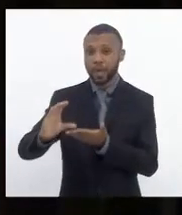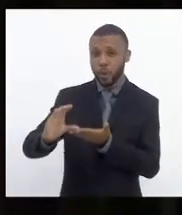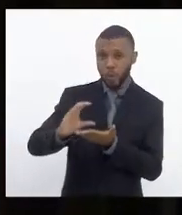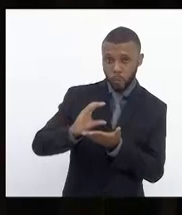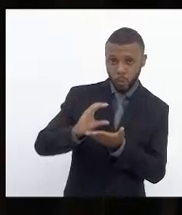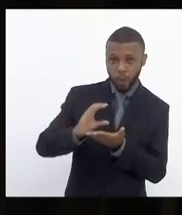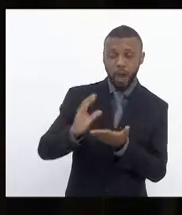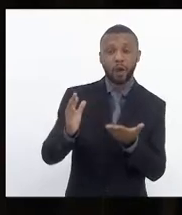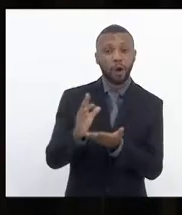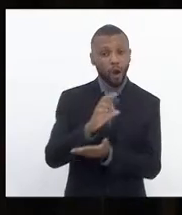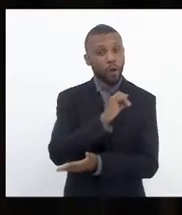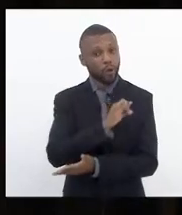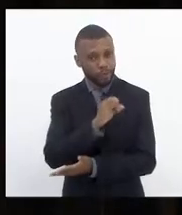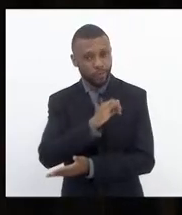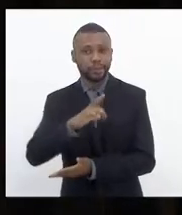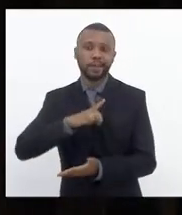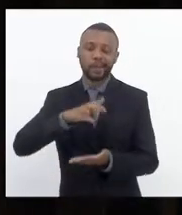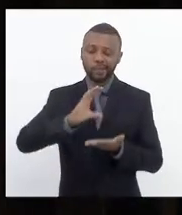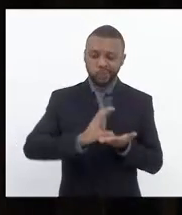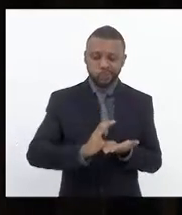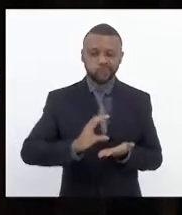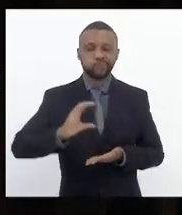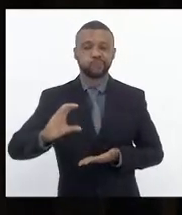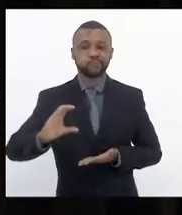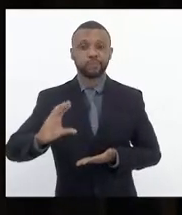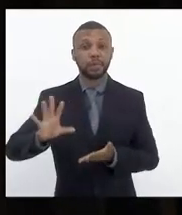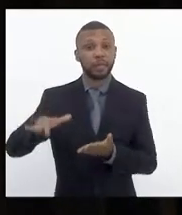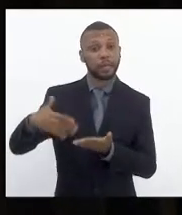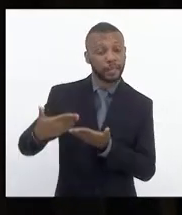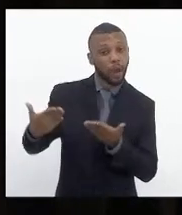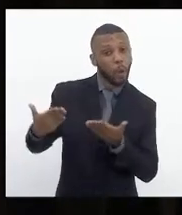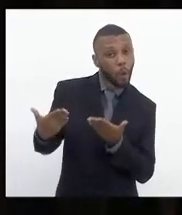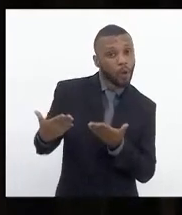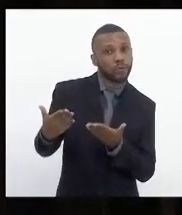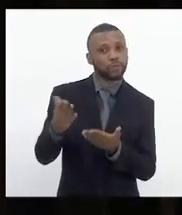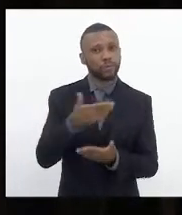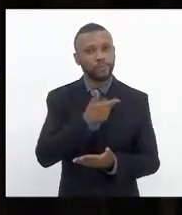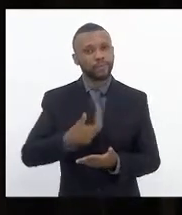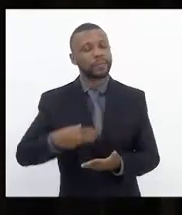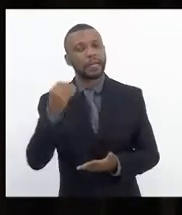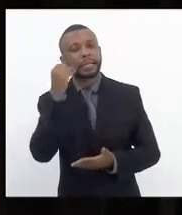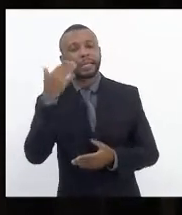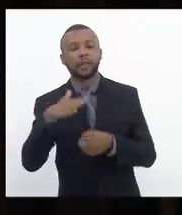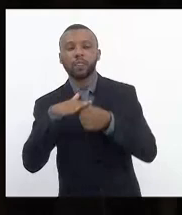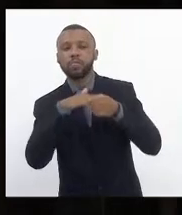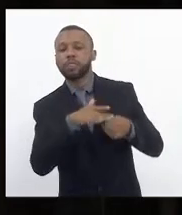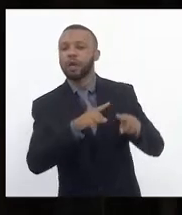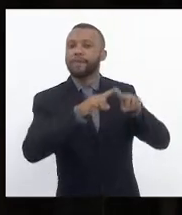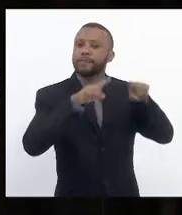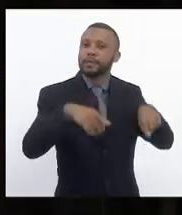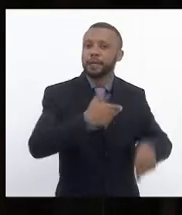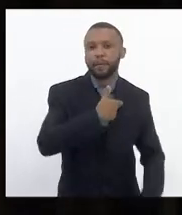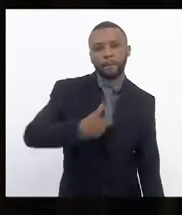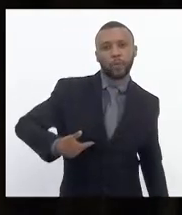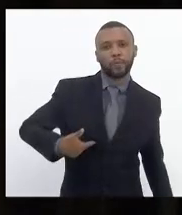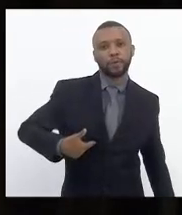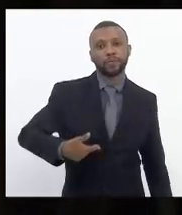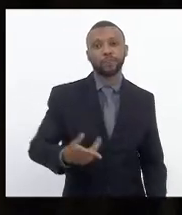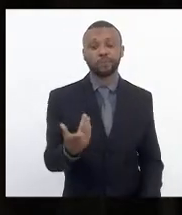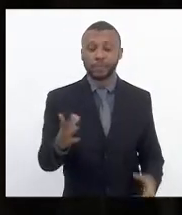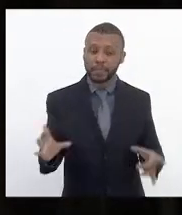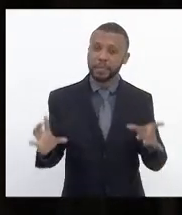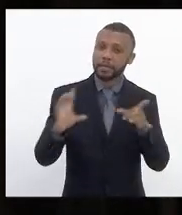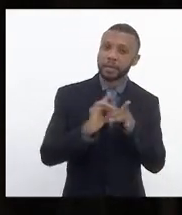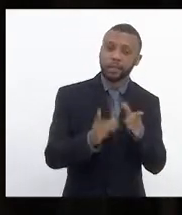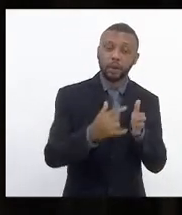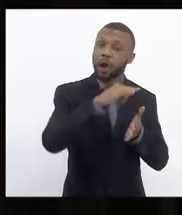degenerado e ainda assim o governador tenta submeter o funcionalismo público a um regime de